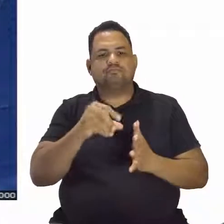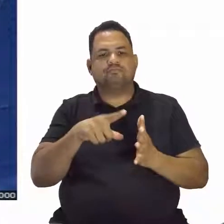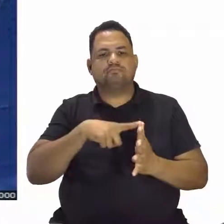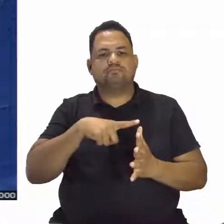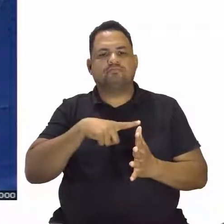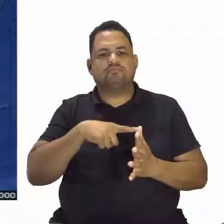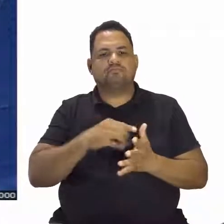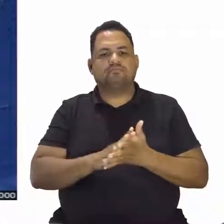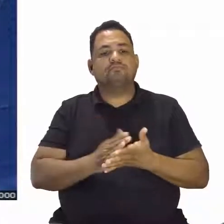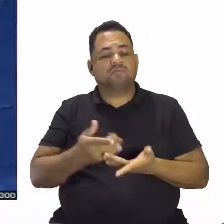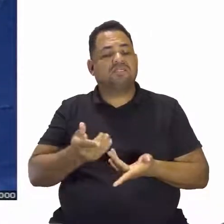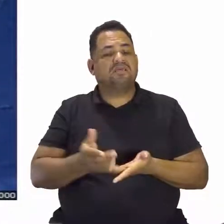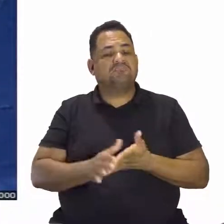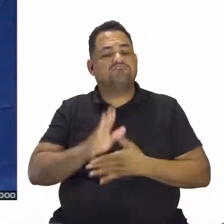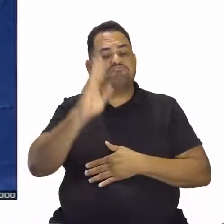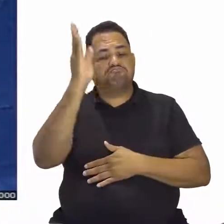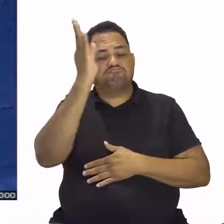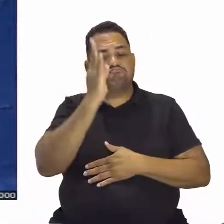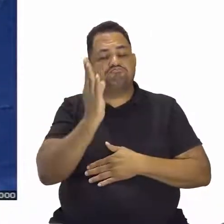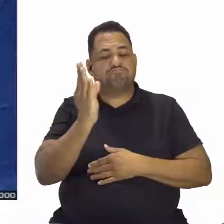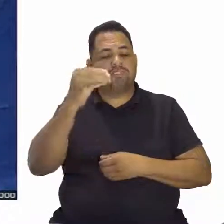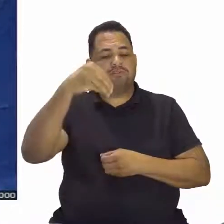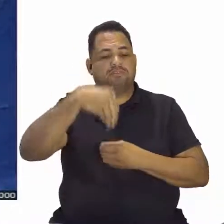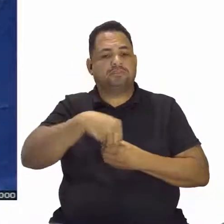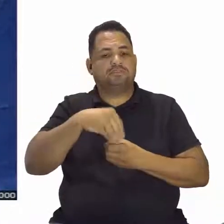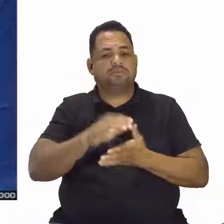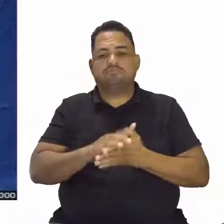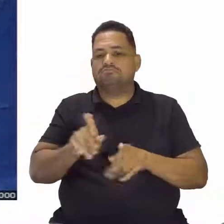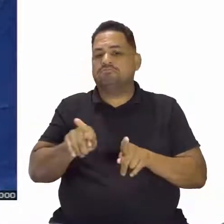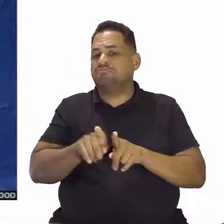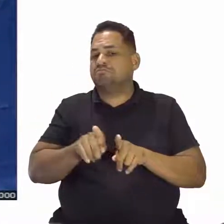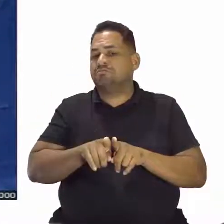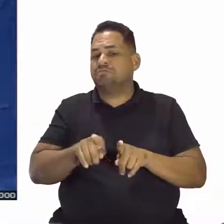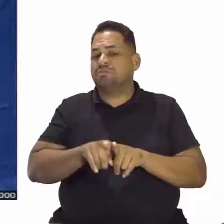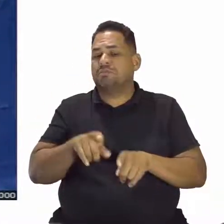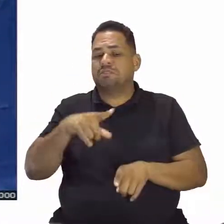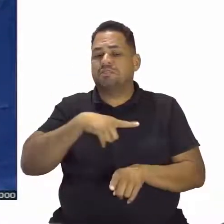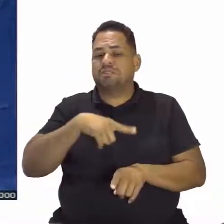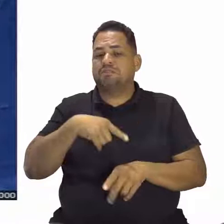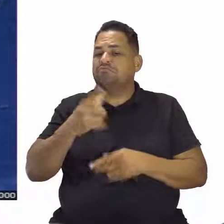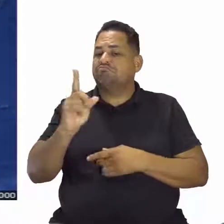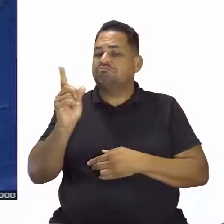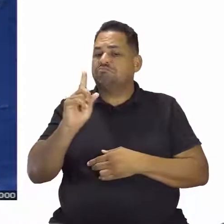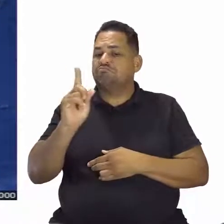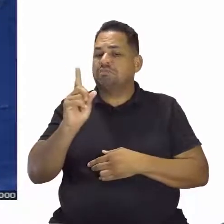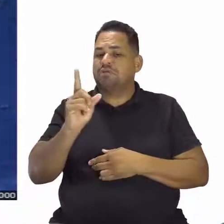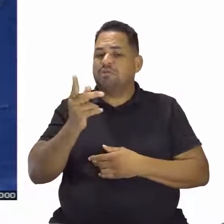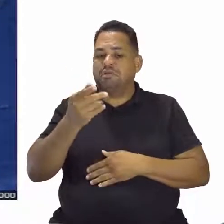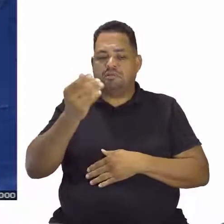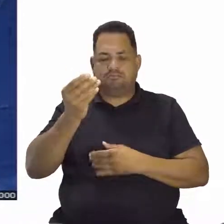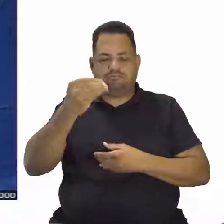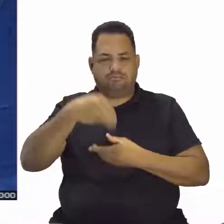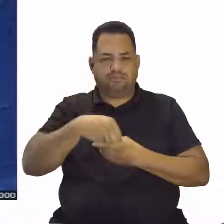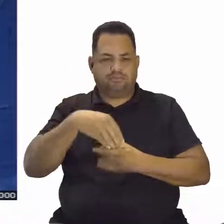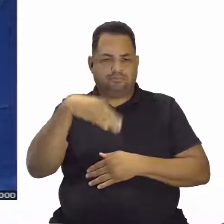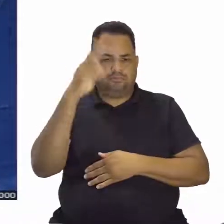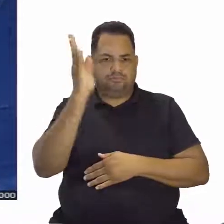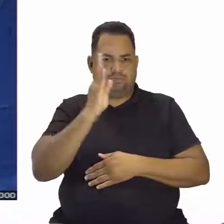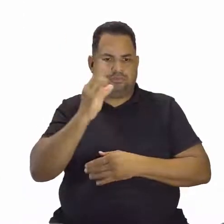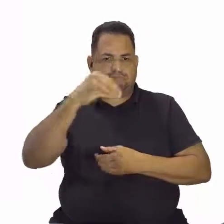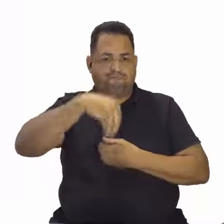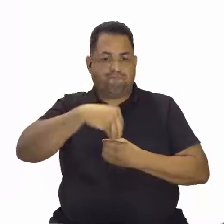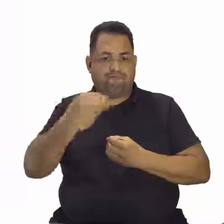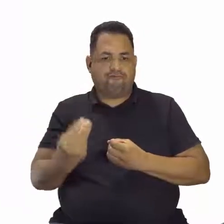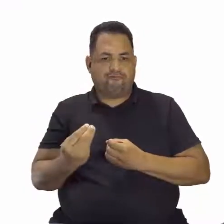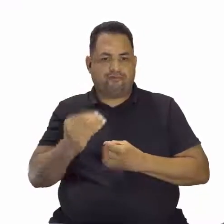Amazônia brasileira e a Amazônia aí que não é brasileira, né? Então, A Amazônia é